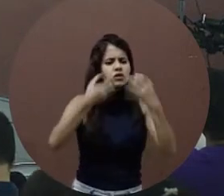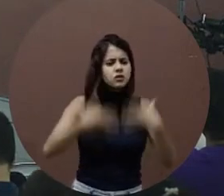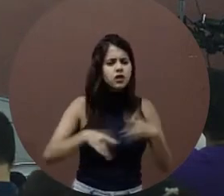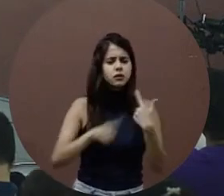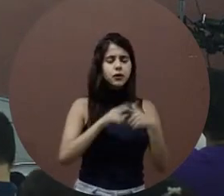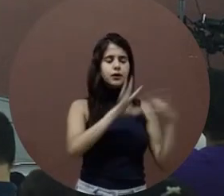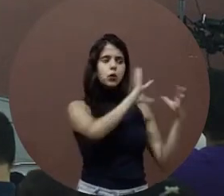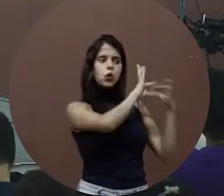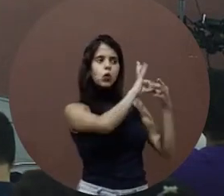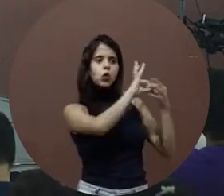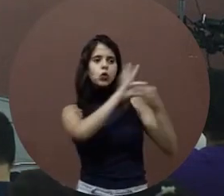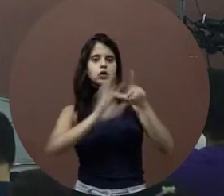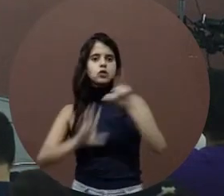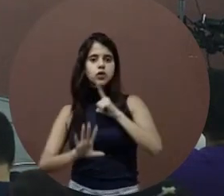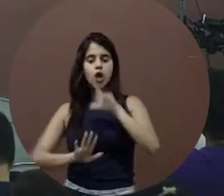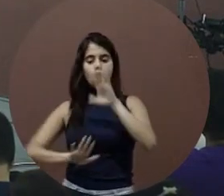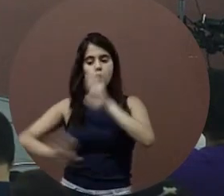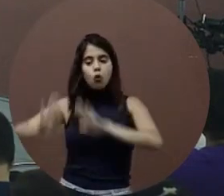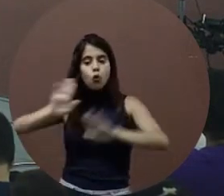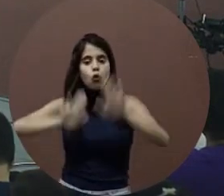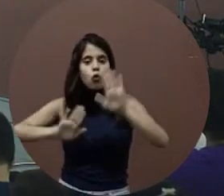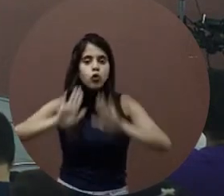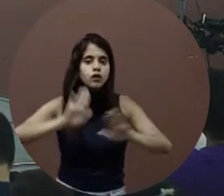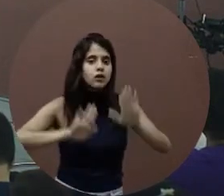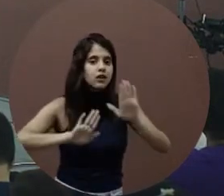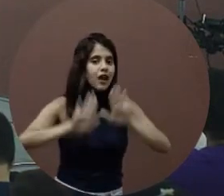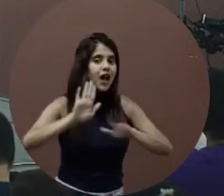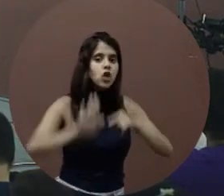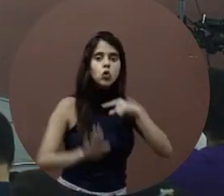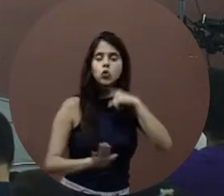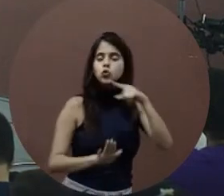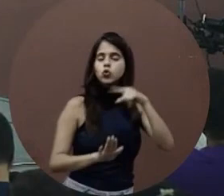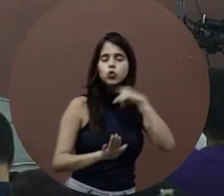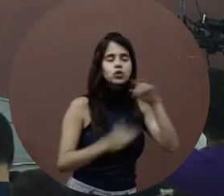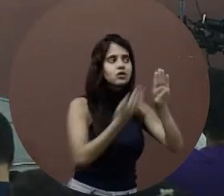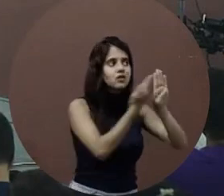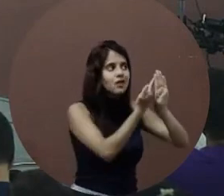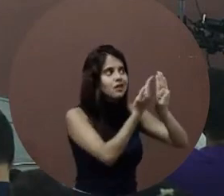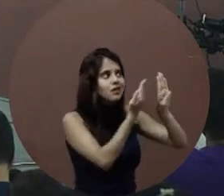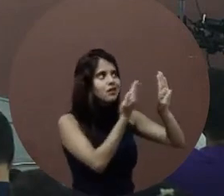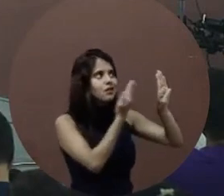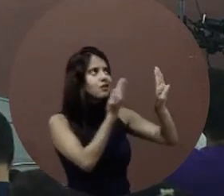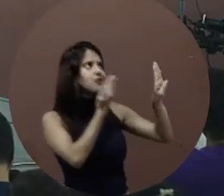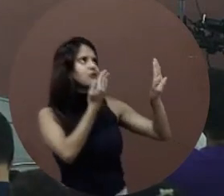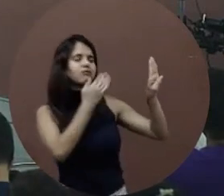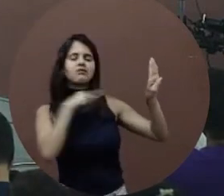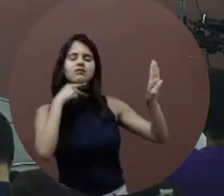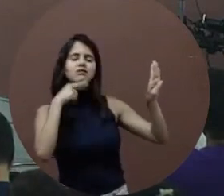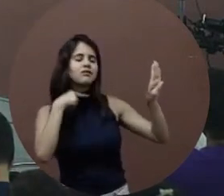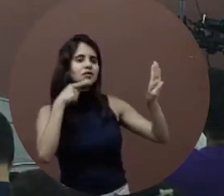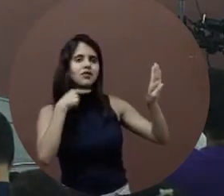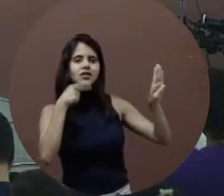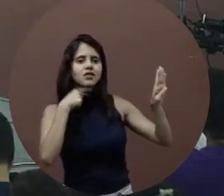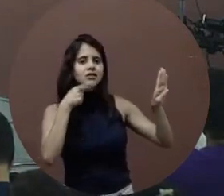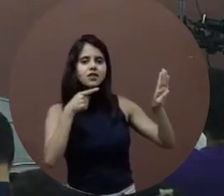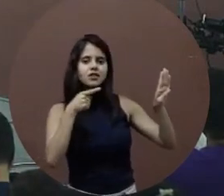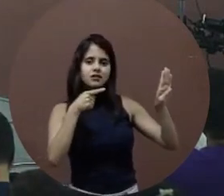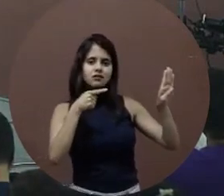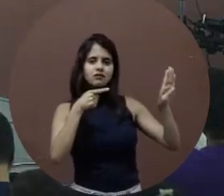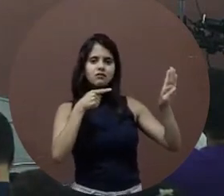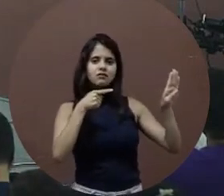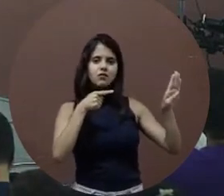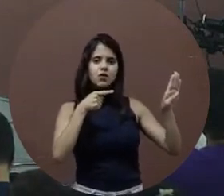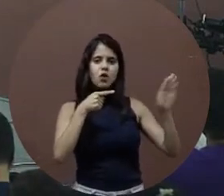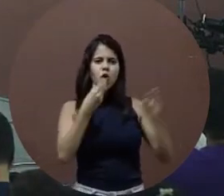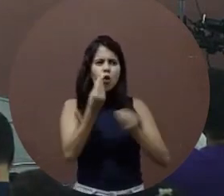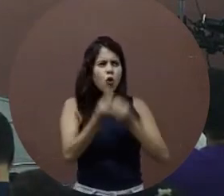contexto. Cuidem para que ninguém fique afastado da graça. Gente, pelo amor de Deus, socorro. Como